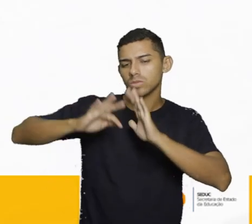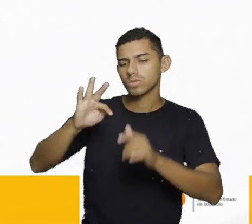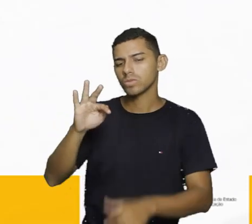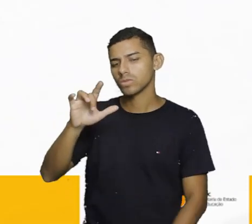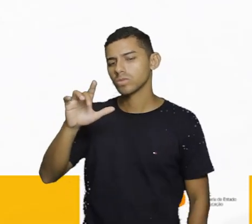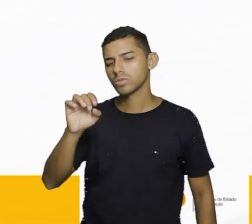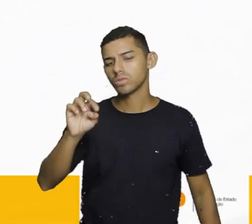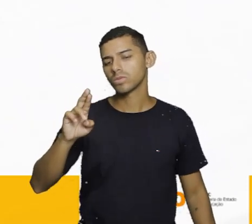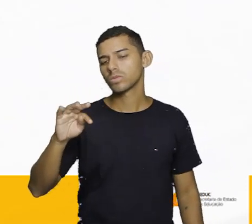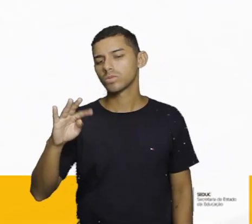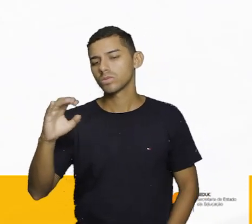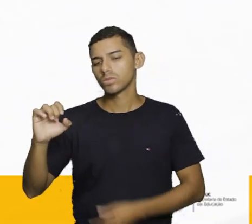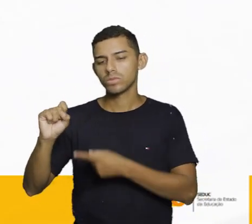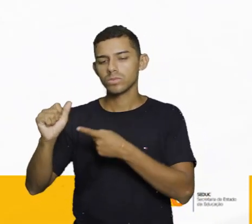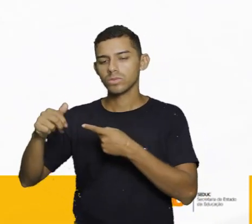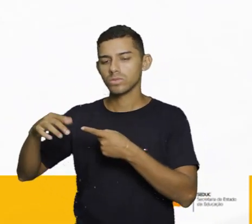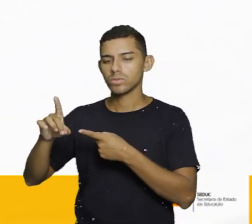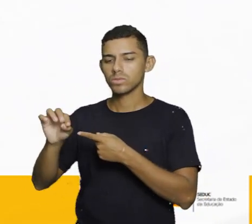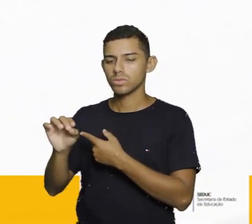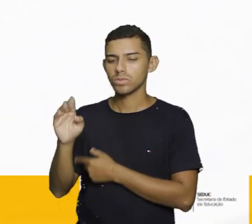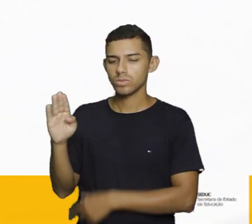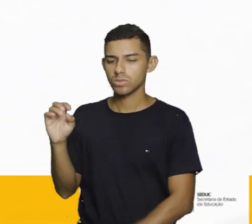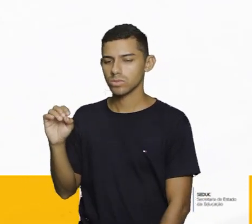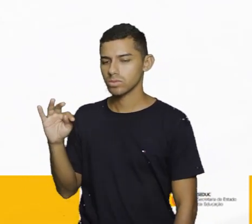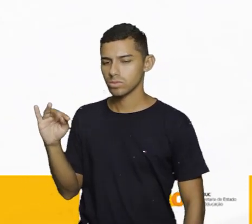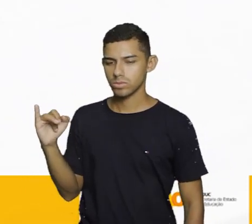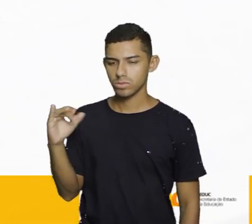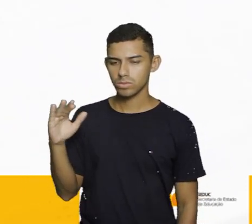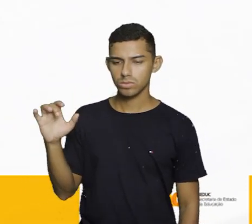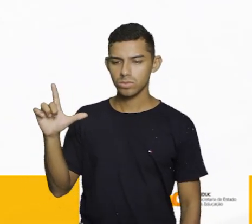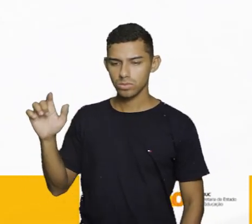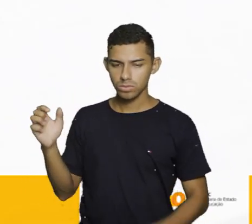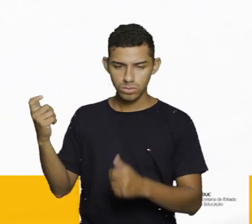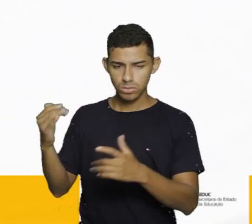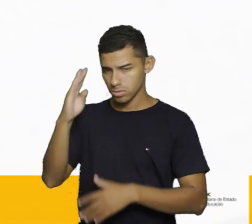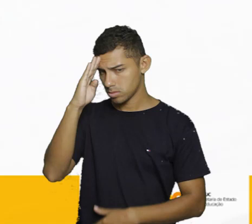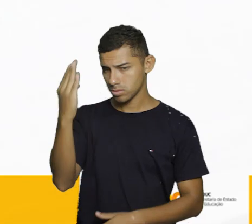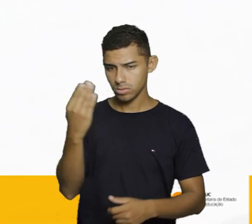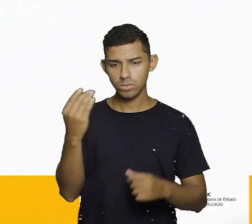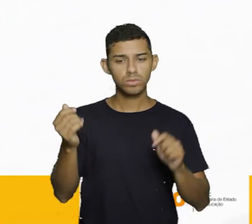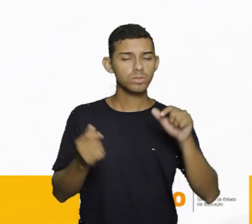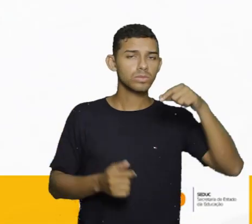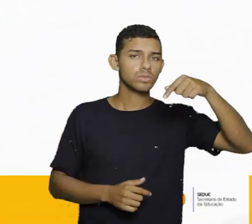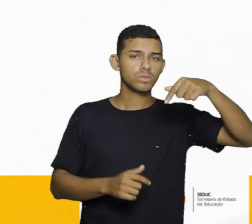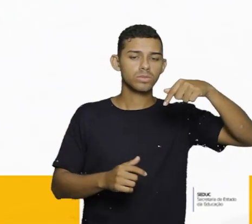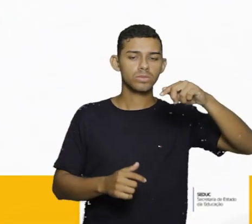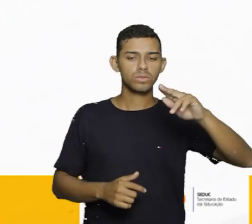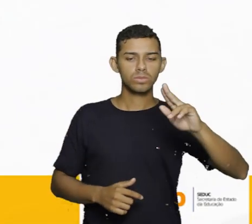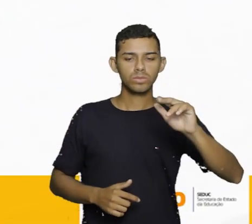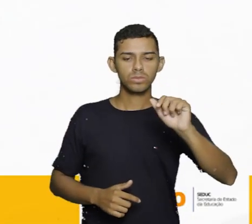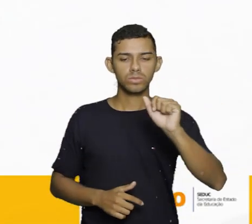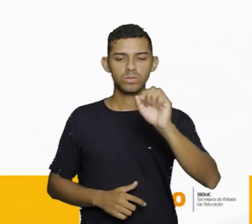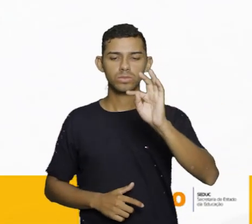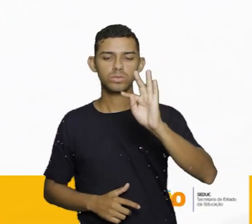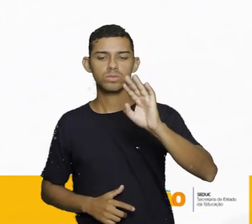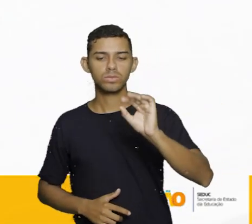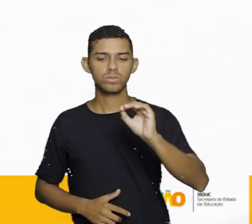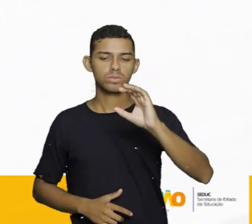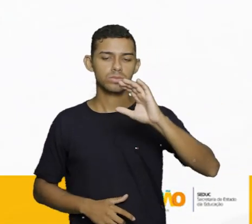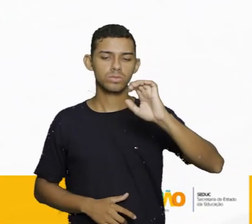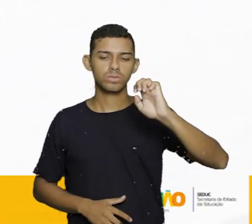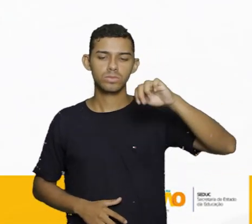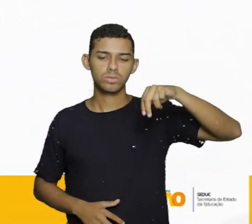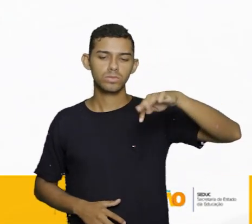Sandro Botticelli um dos principais representantes do Quattrocento. O que é o Quattrocento? É a prévia do Renascimento. Talvez a